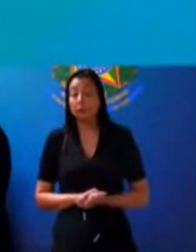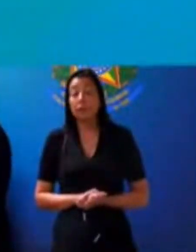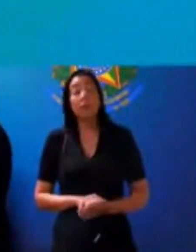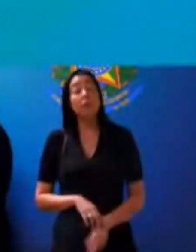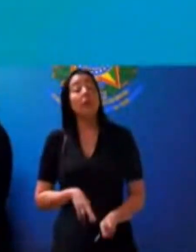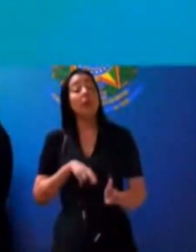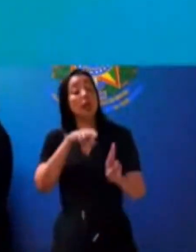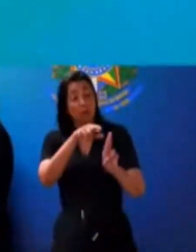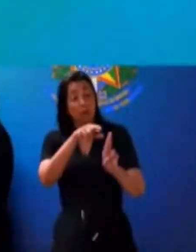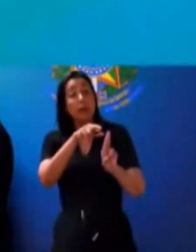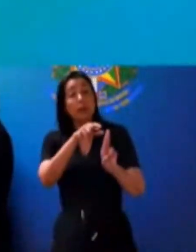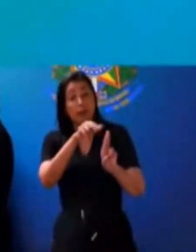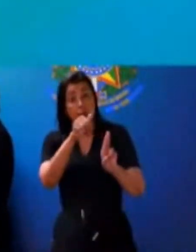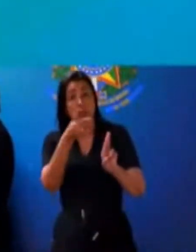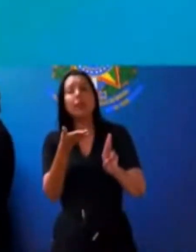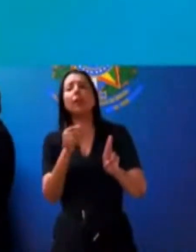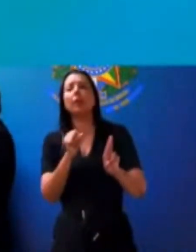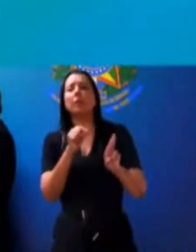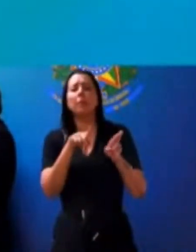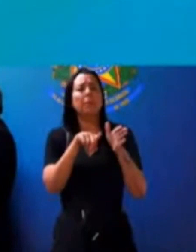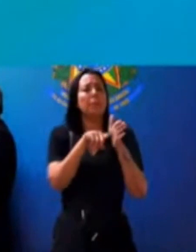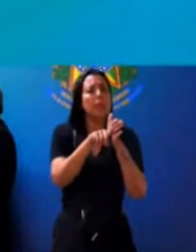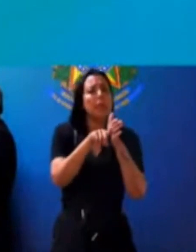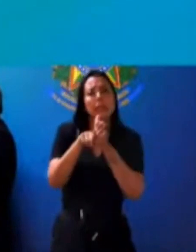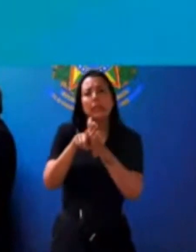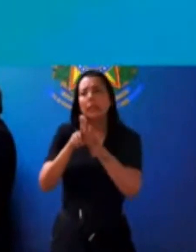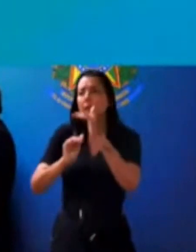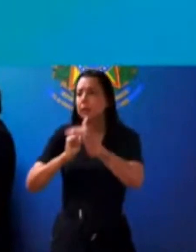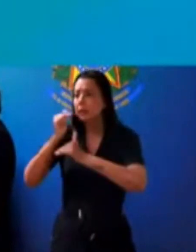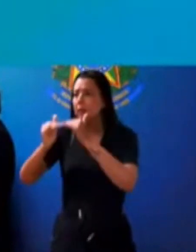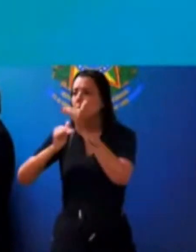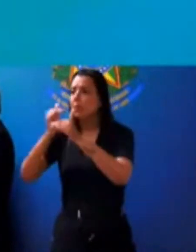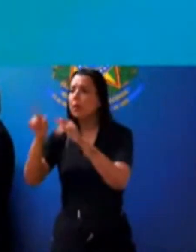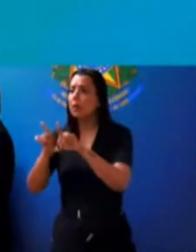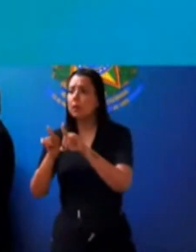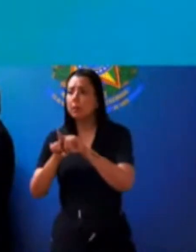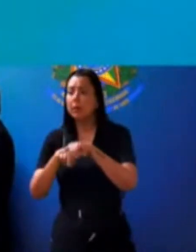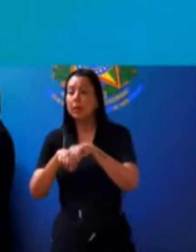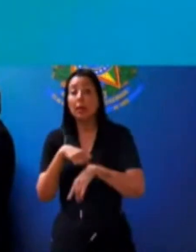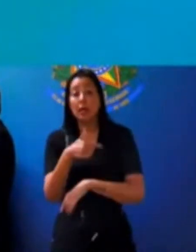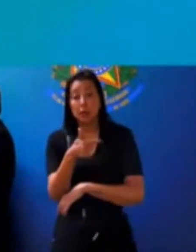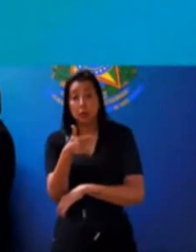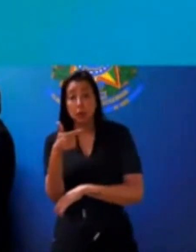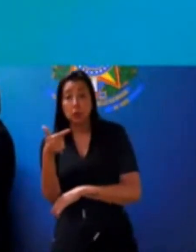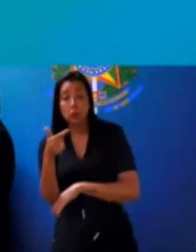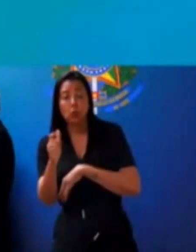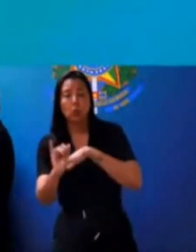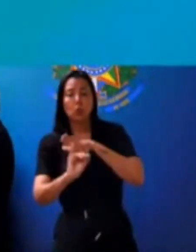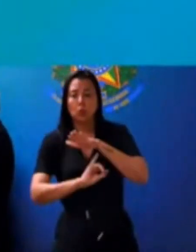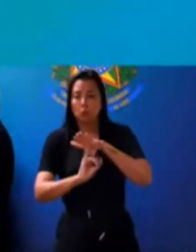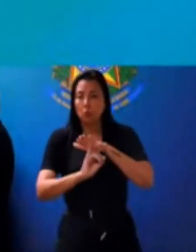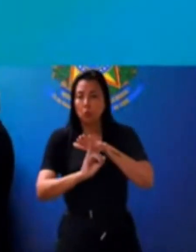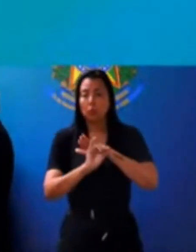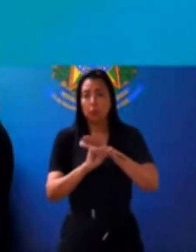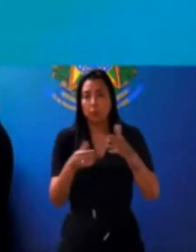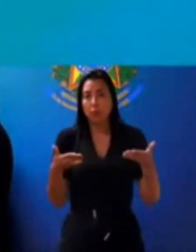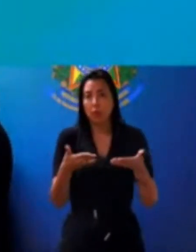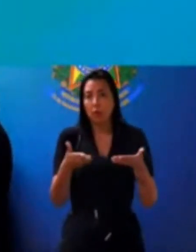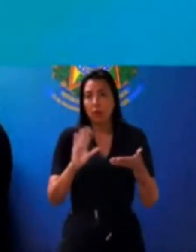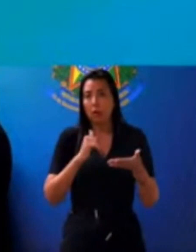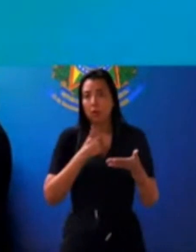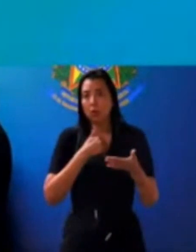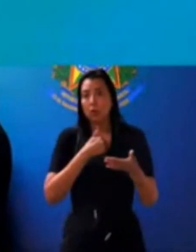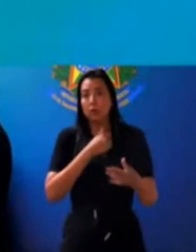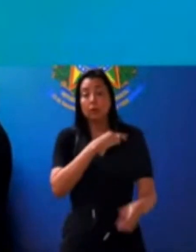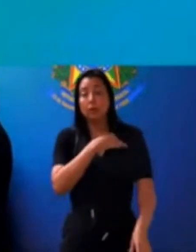referências globais em pesquisas em pesquisa e desenvolvimento essas duas instituições e aqui a